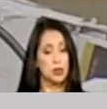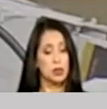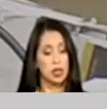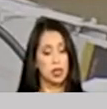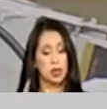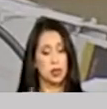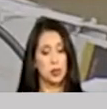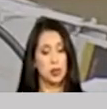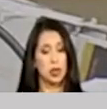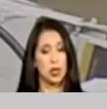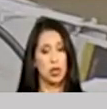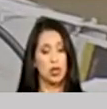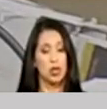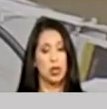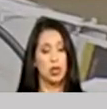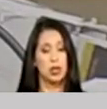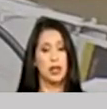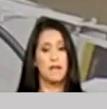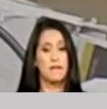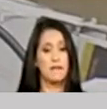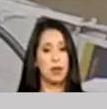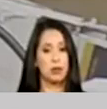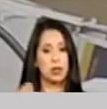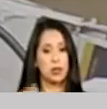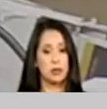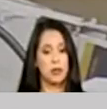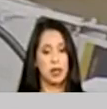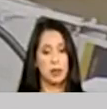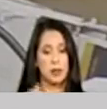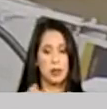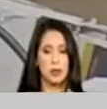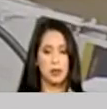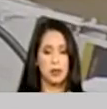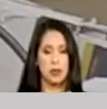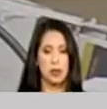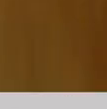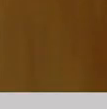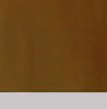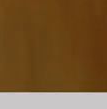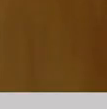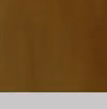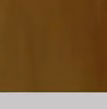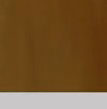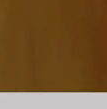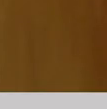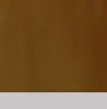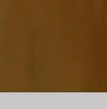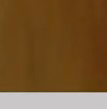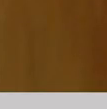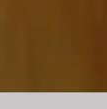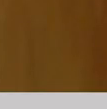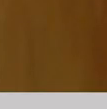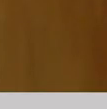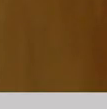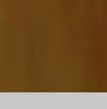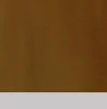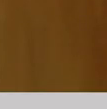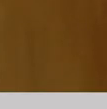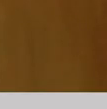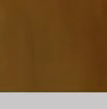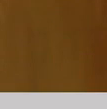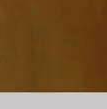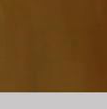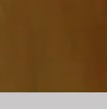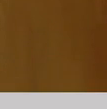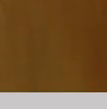abriu divergência, discordando em alguns pontos do relator do caso, o ministro Dias Toffoli. Para o ministro, se não houver autorização judicial,